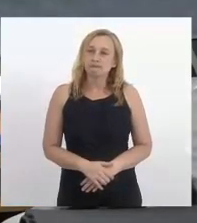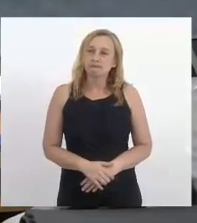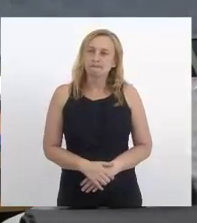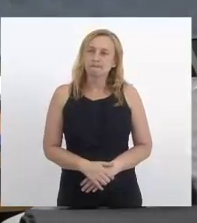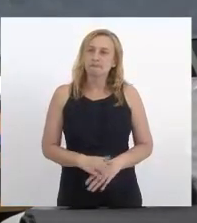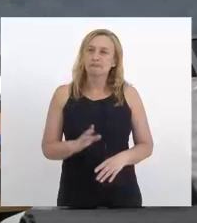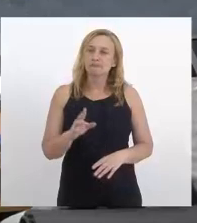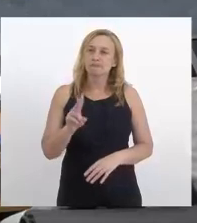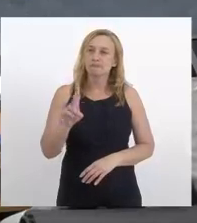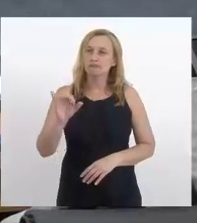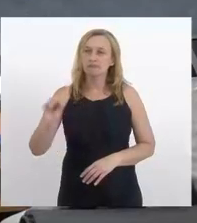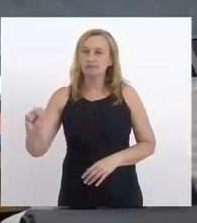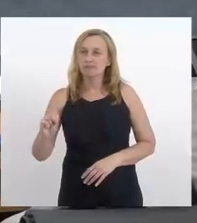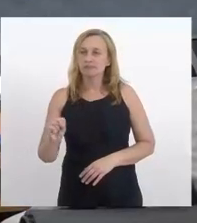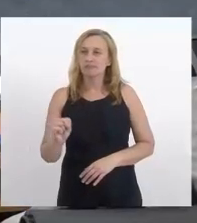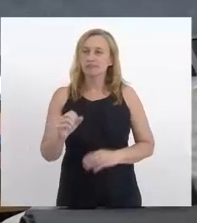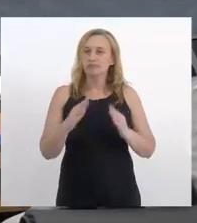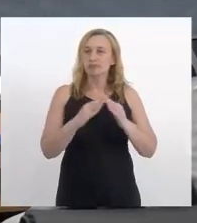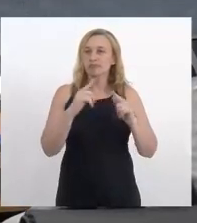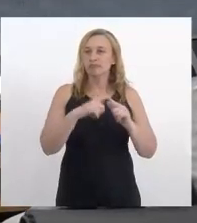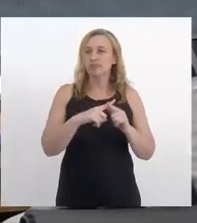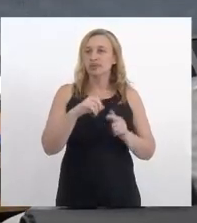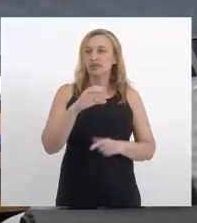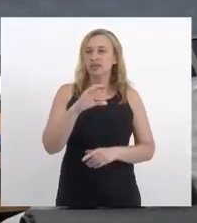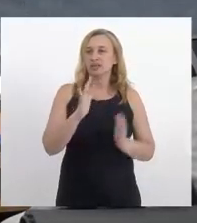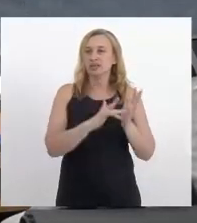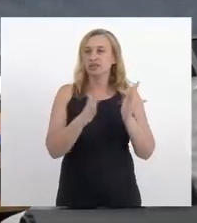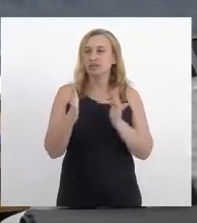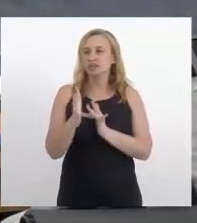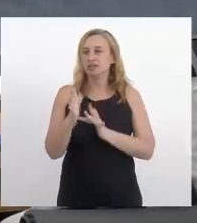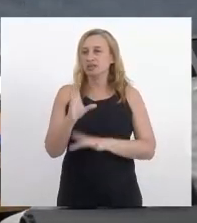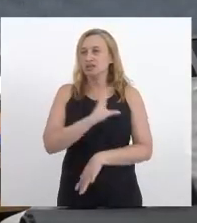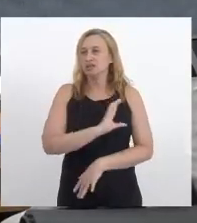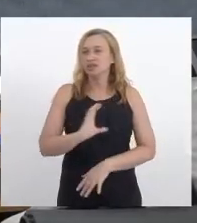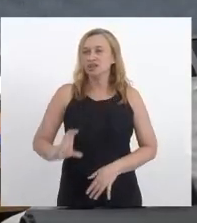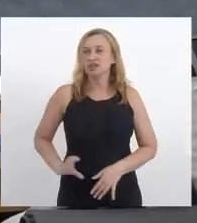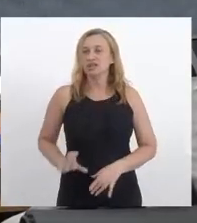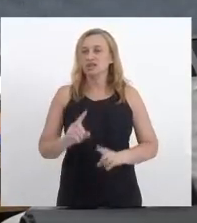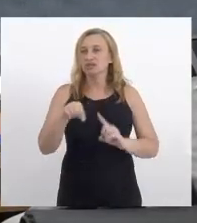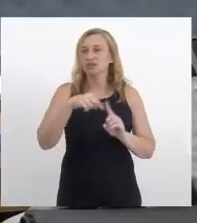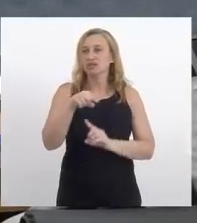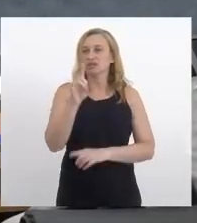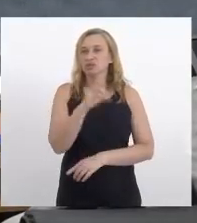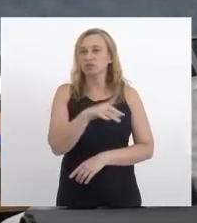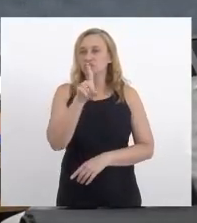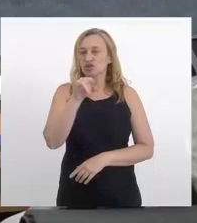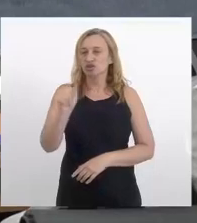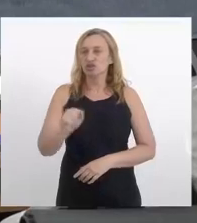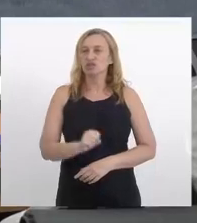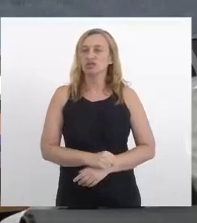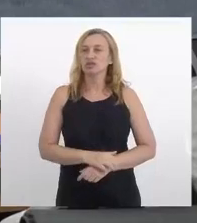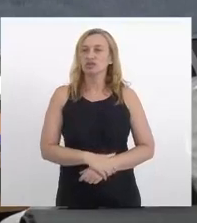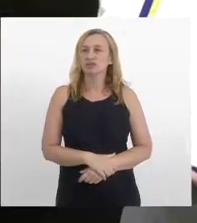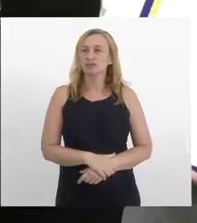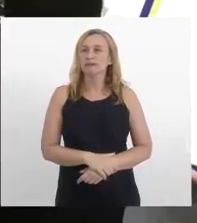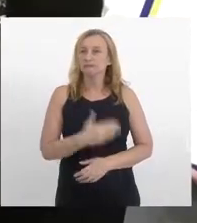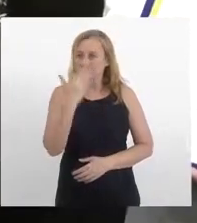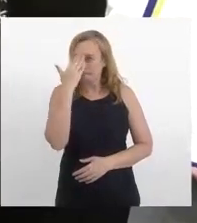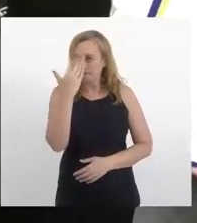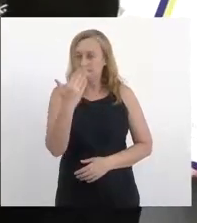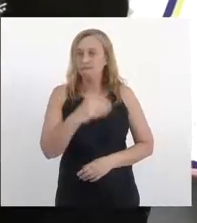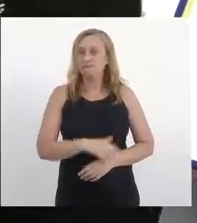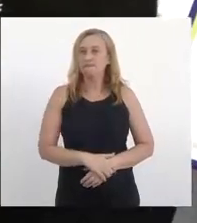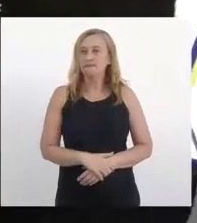Obrigada. Vanessa, da Igreja de Jesus Cristo, a Igreja de Jesus Cristo dos Santos dos Últimos Dias. Muito